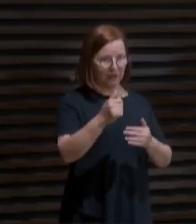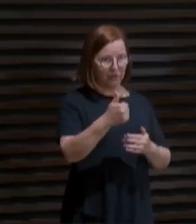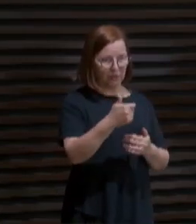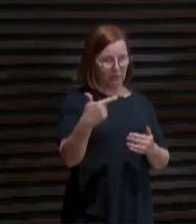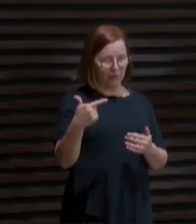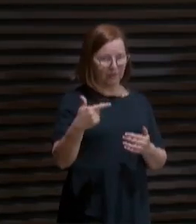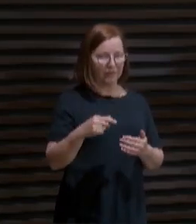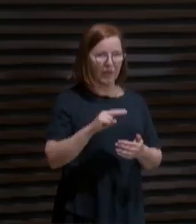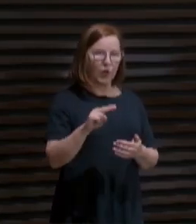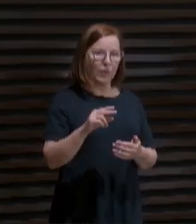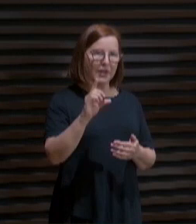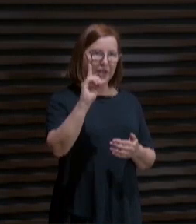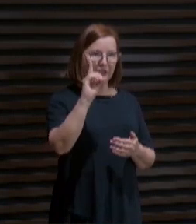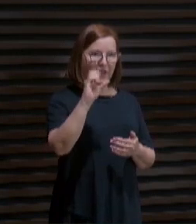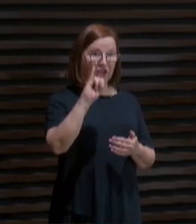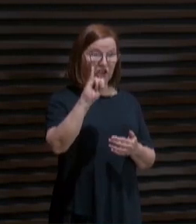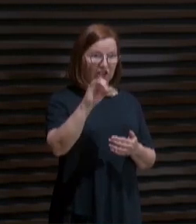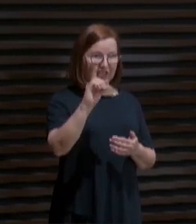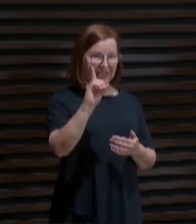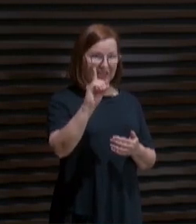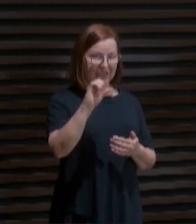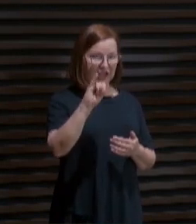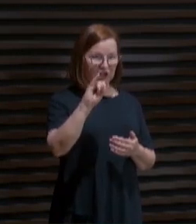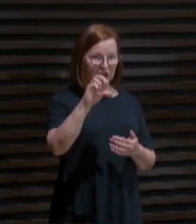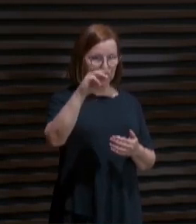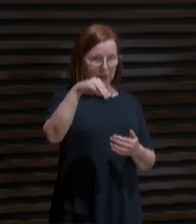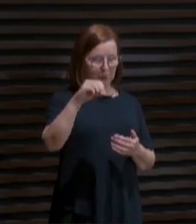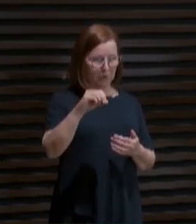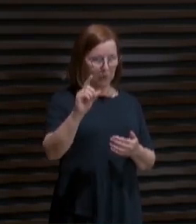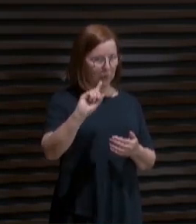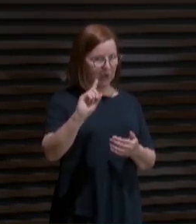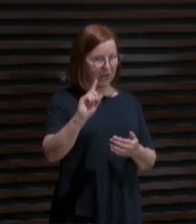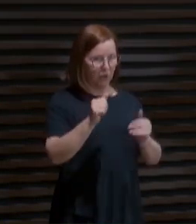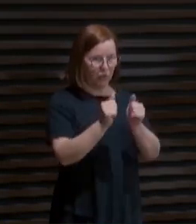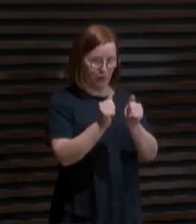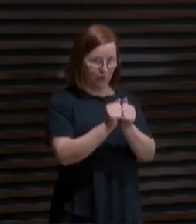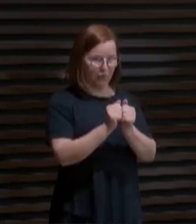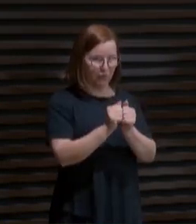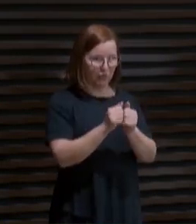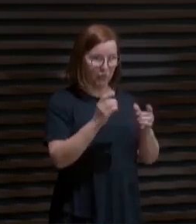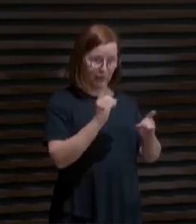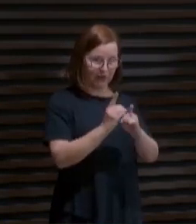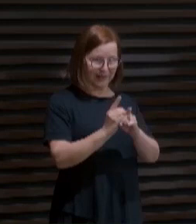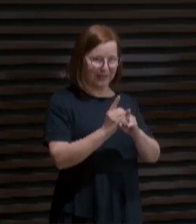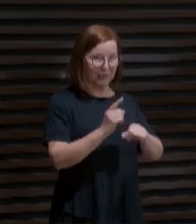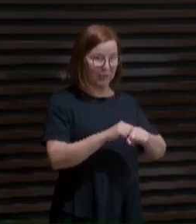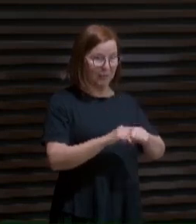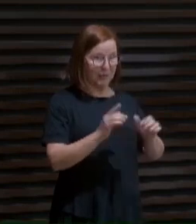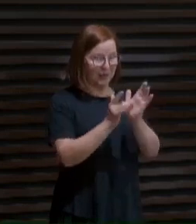chamado Dídimo, não estava com eles quando Jesus veio. Eu gostaria que a